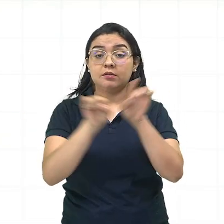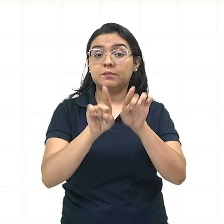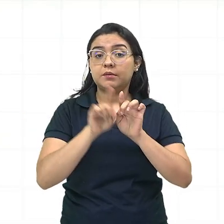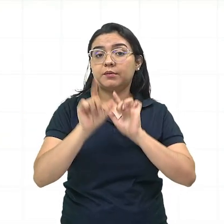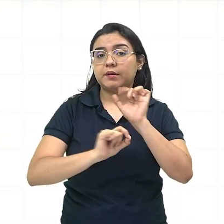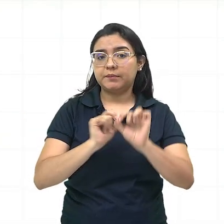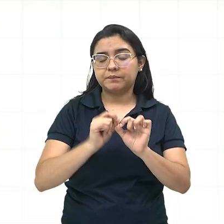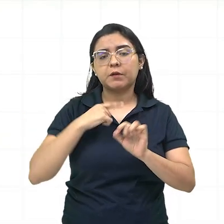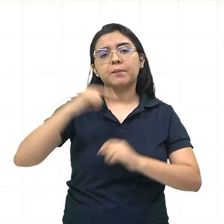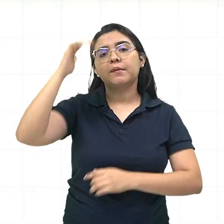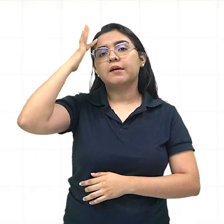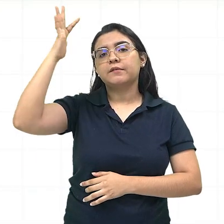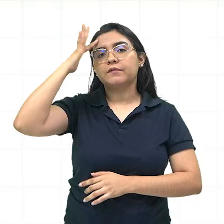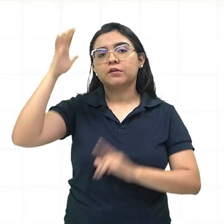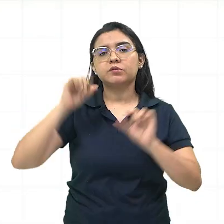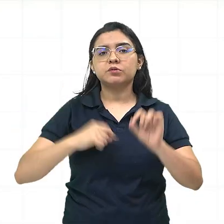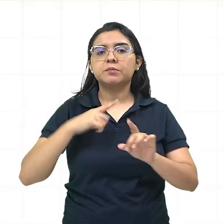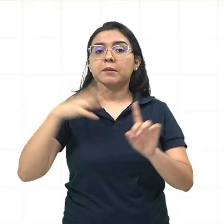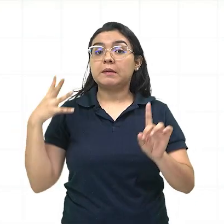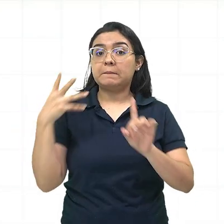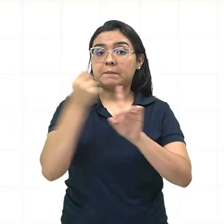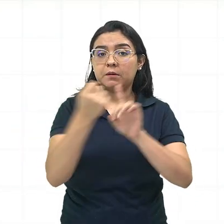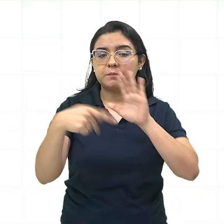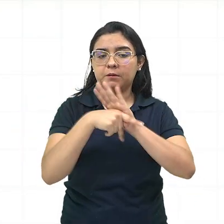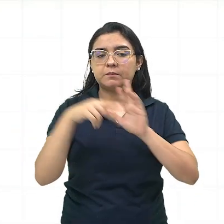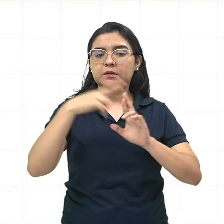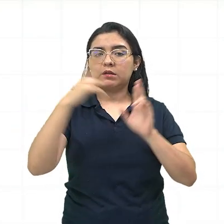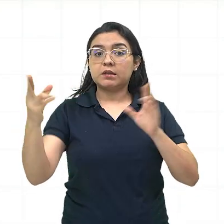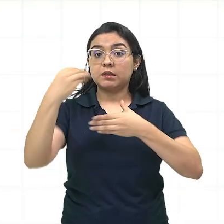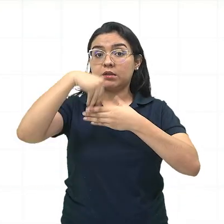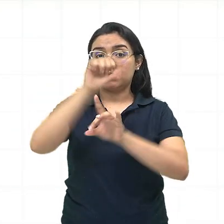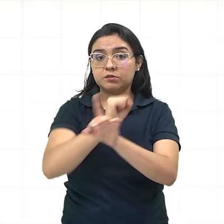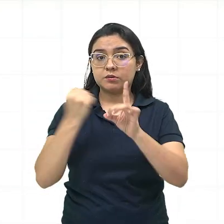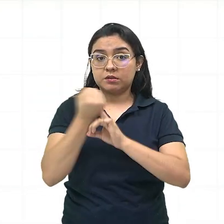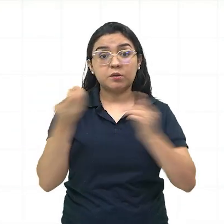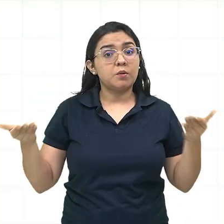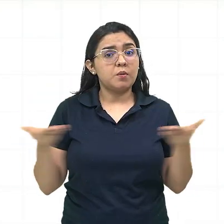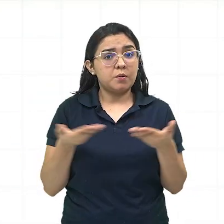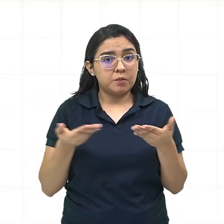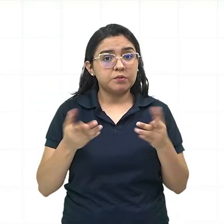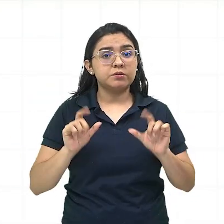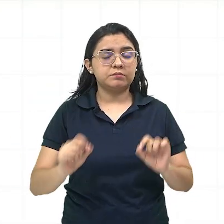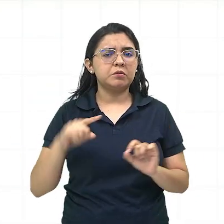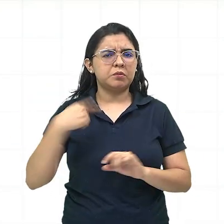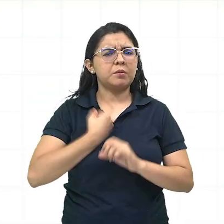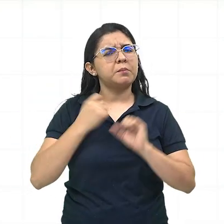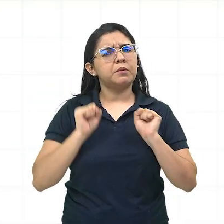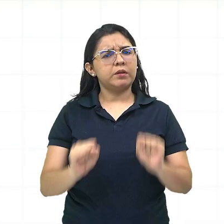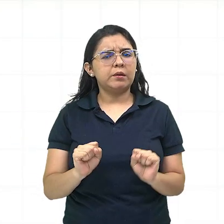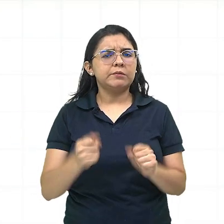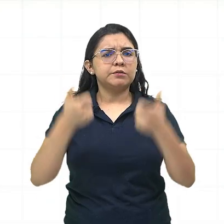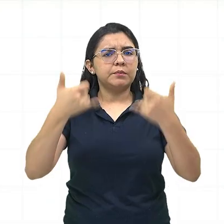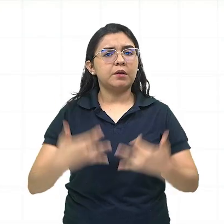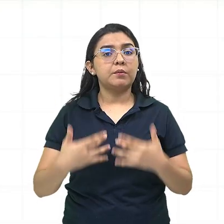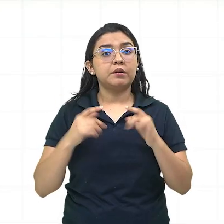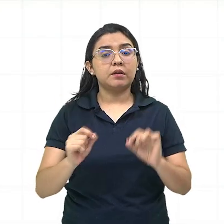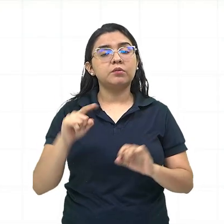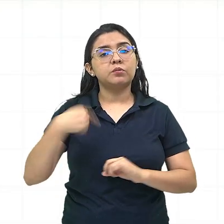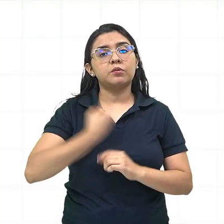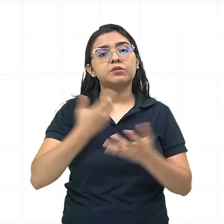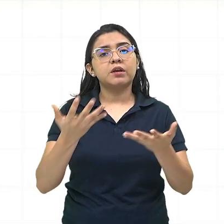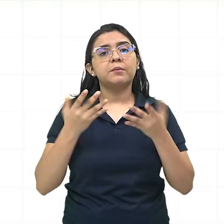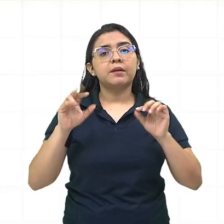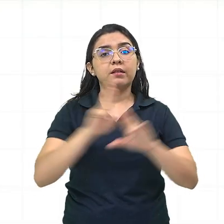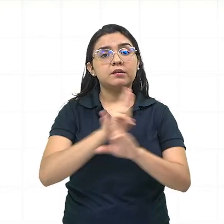uma reflexão sobre o impacto dessas religiões na sociedade atual. Então, nós poderíamos dizer que nós queremos fazer